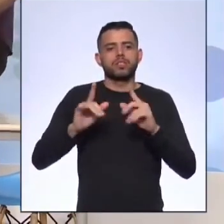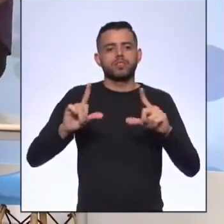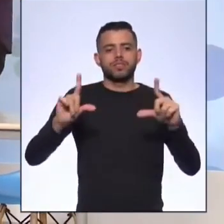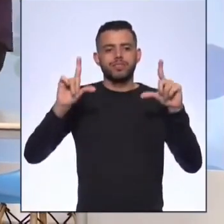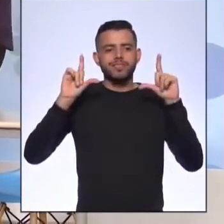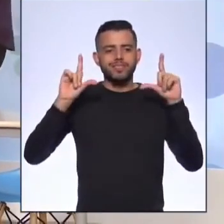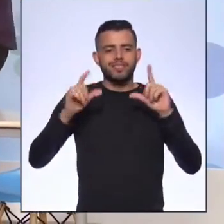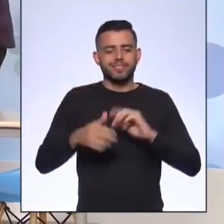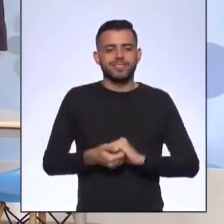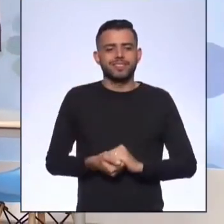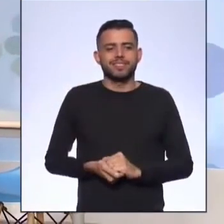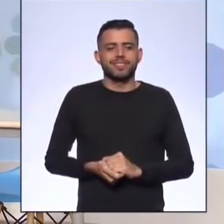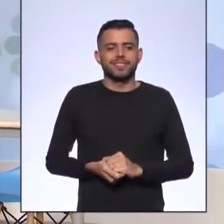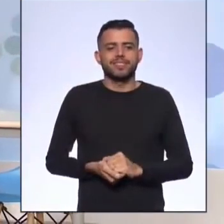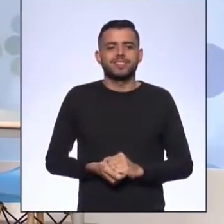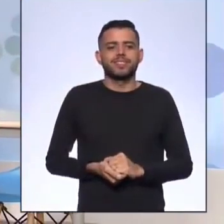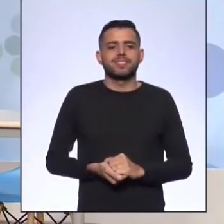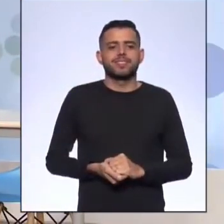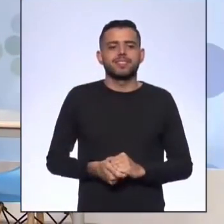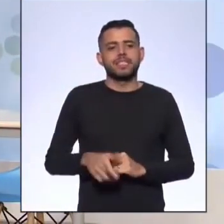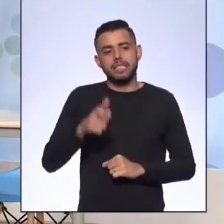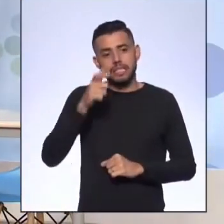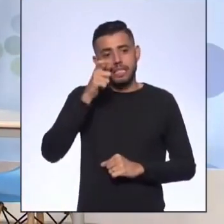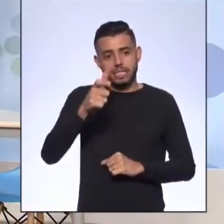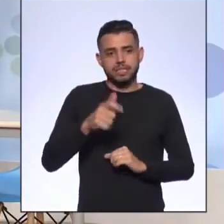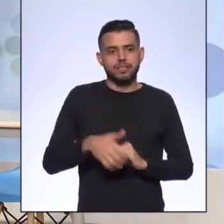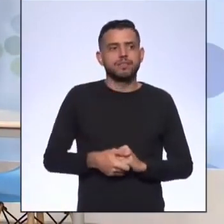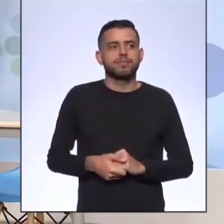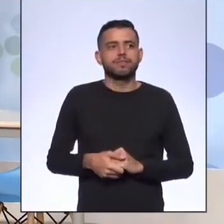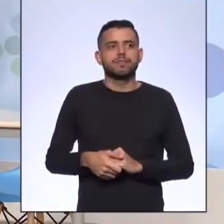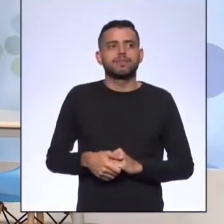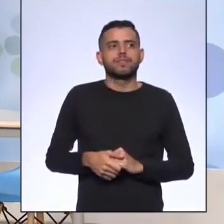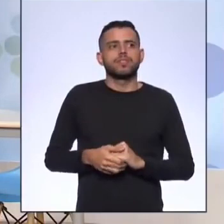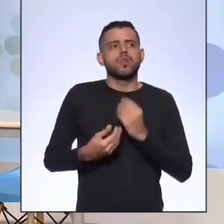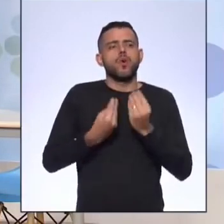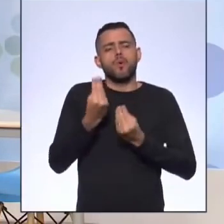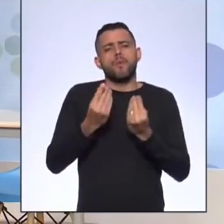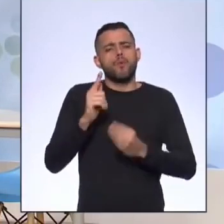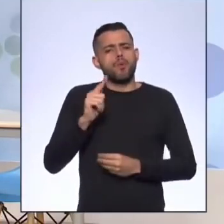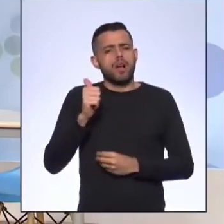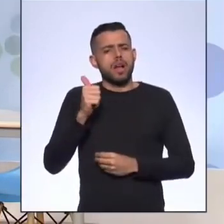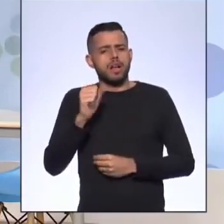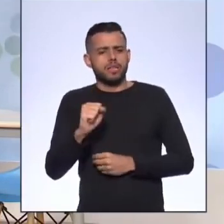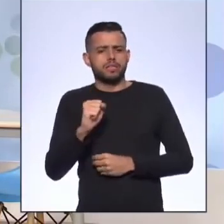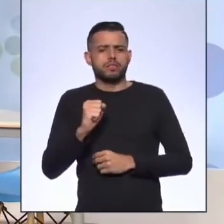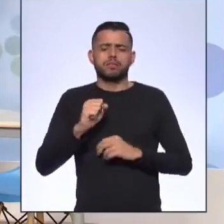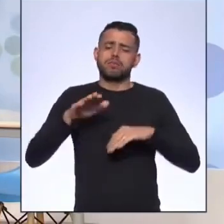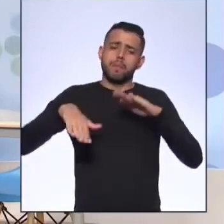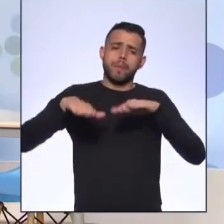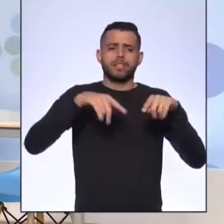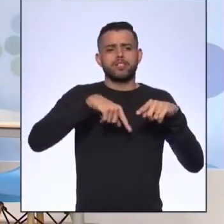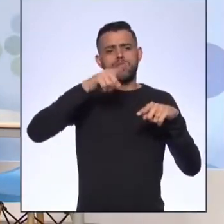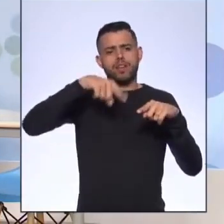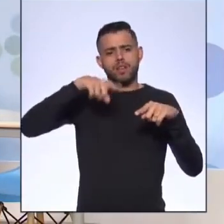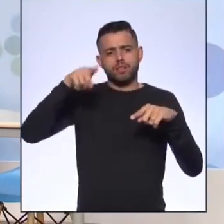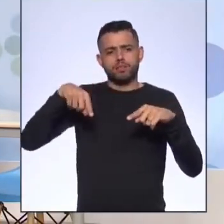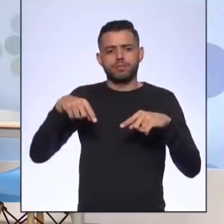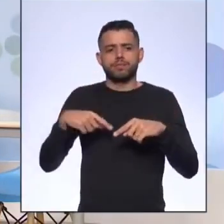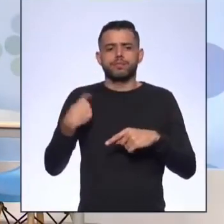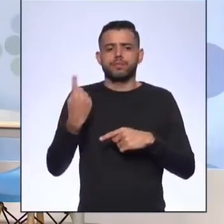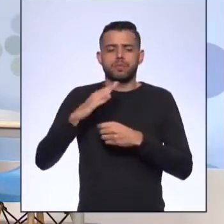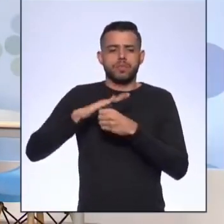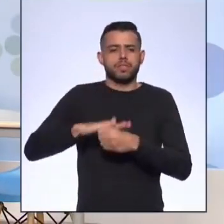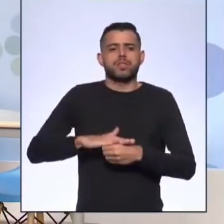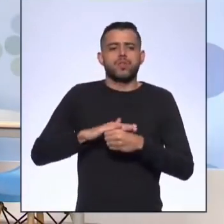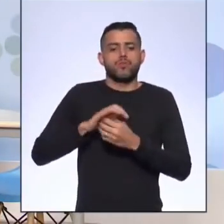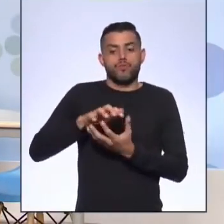né? E é interessante isso, olha, estados do gás, né? Depende dessas variáveis aí. Nós vamos trabalhar com essas três, né? Pressão,